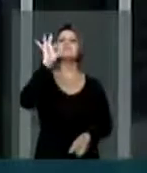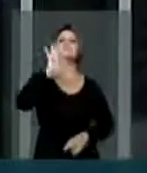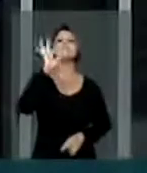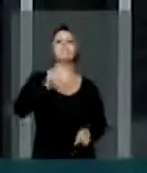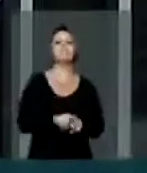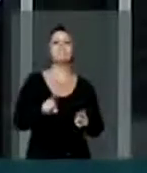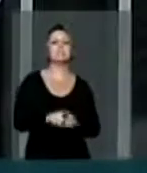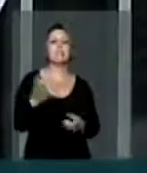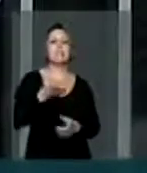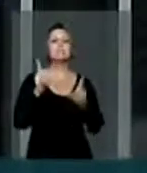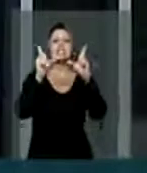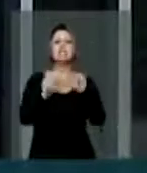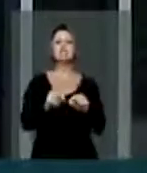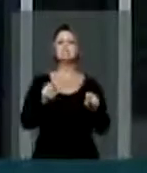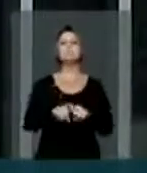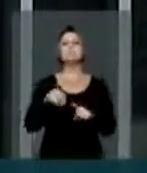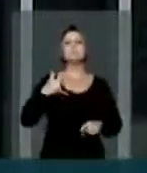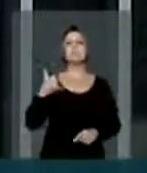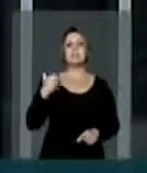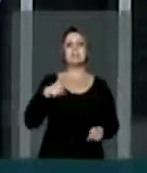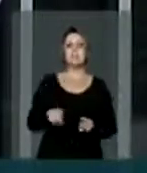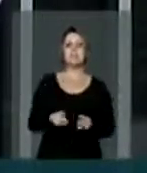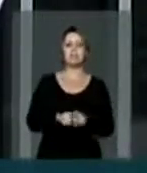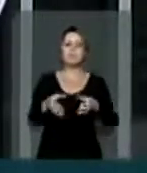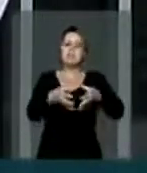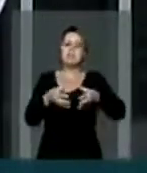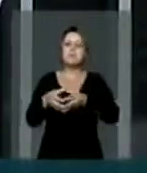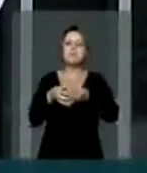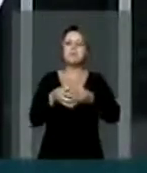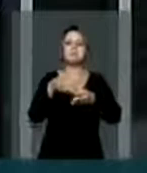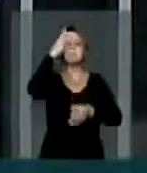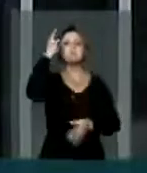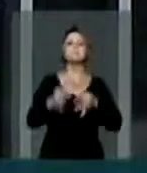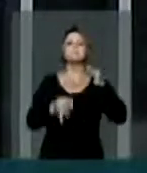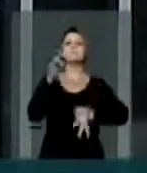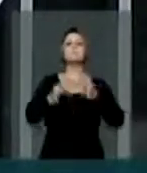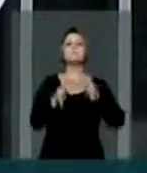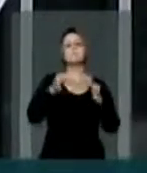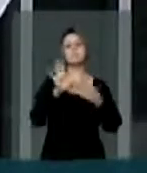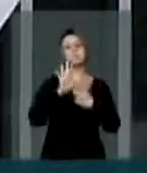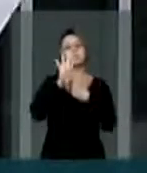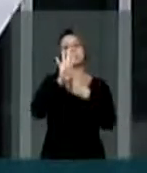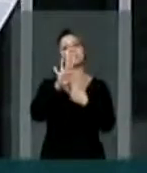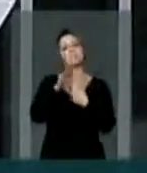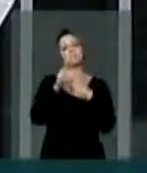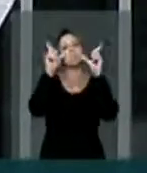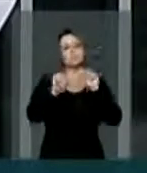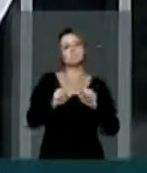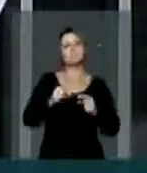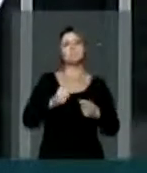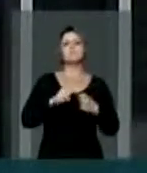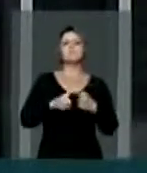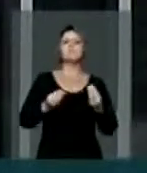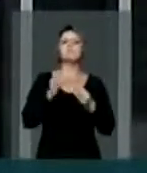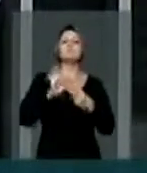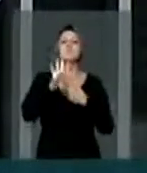são a favor da redução da maioridade penal, mas a comissão de juristas optou por não apresentar tal redução na proposta. Talvez seja sobre